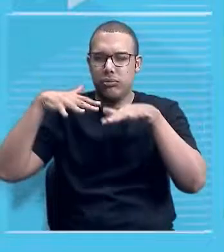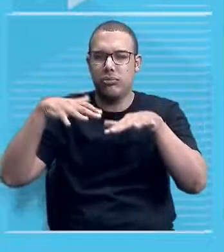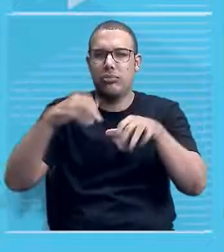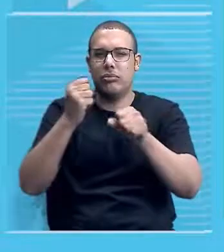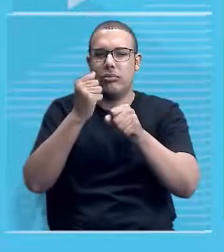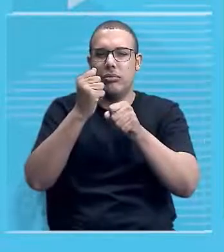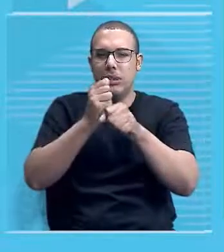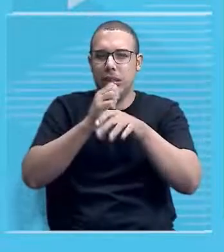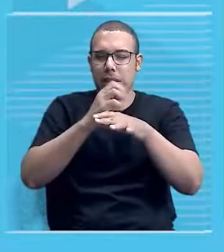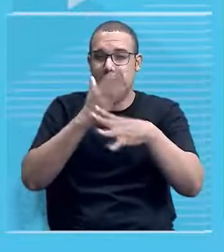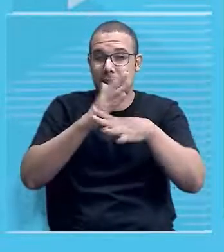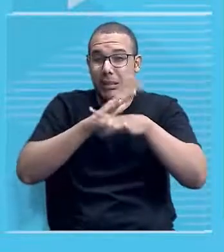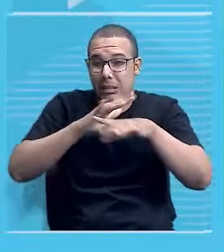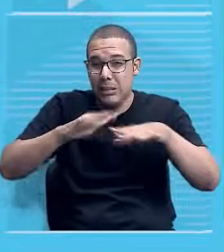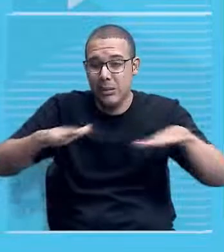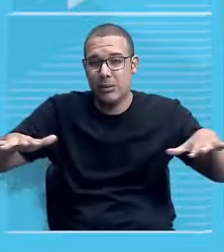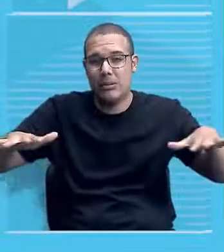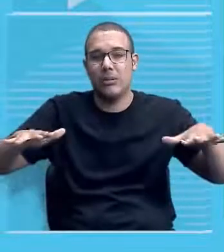toda